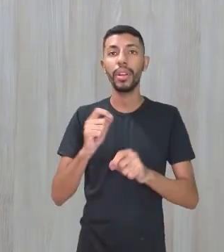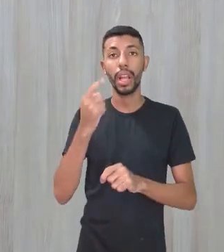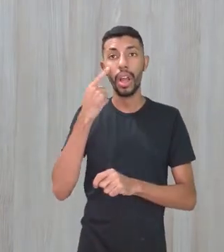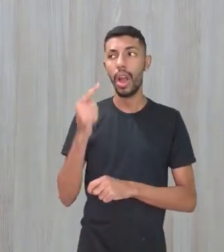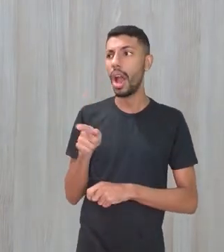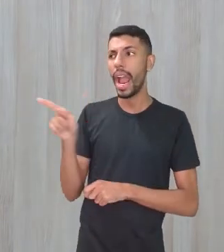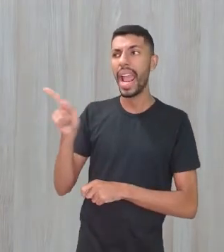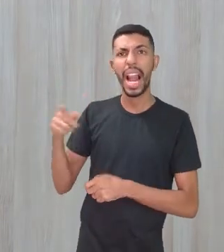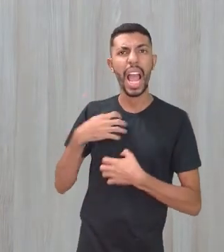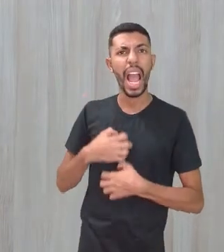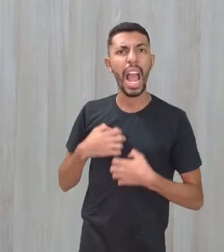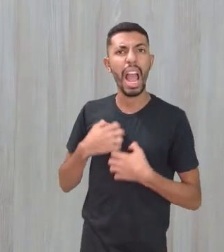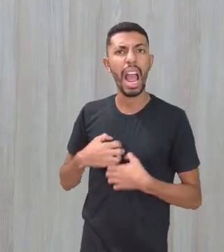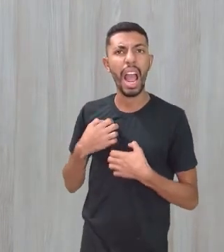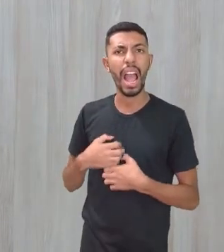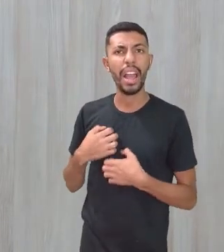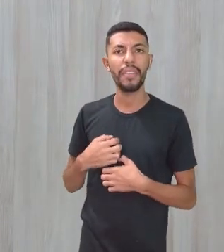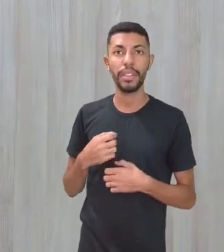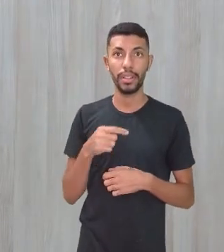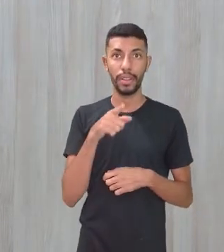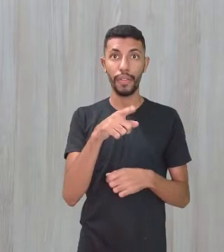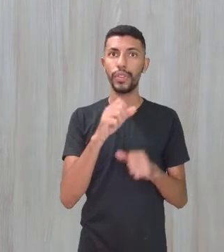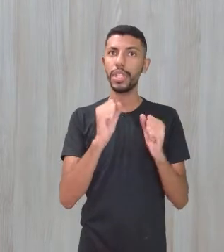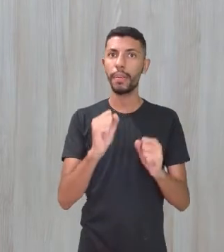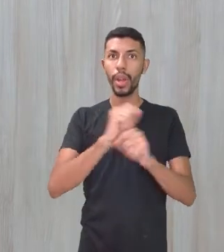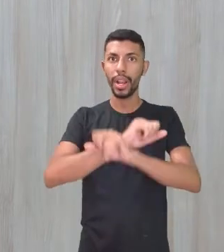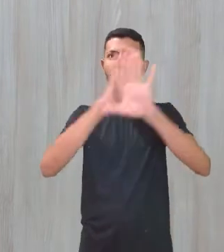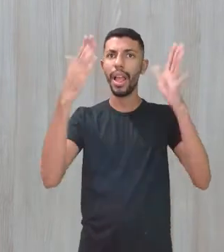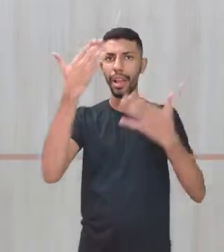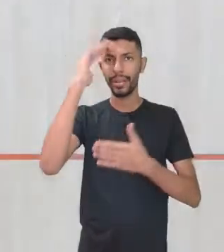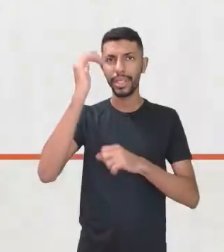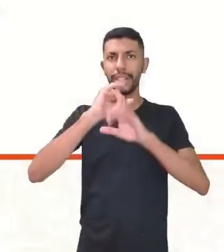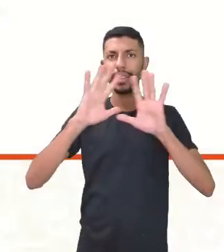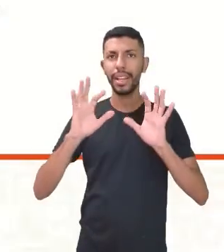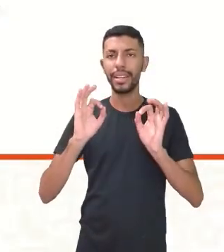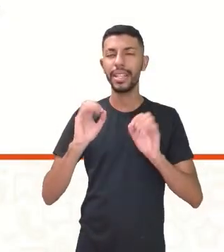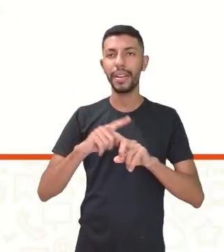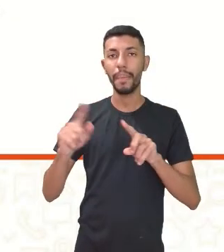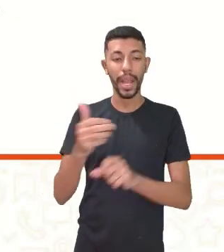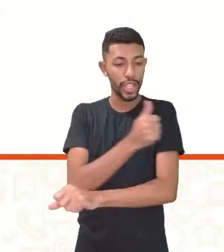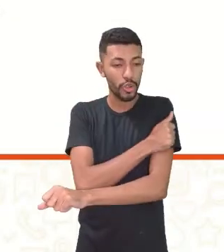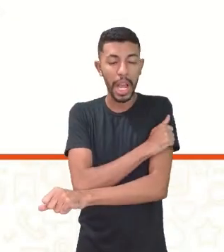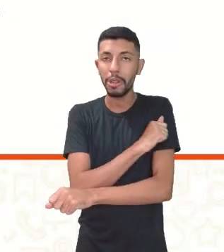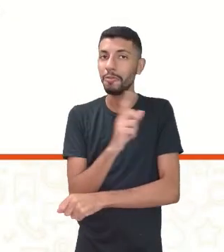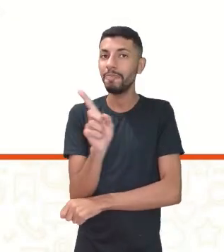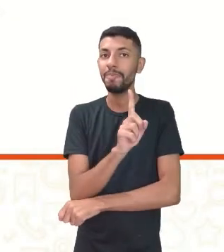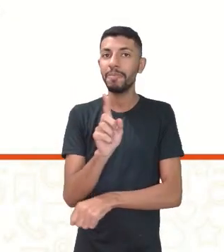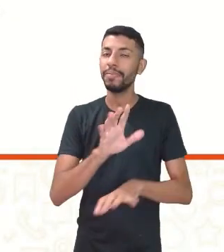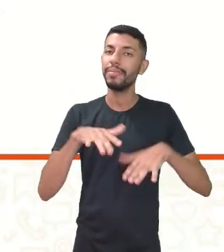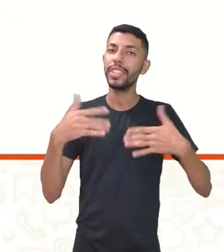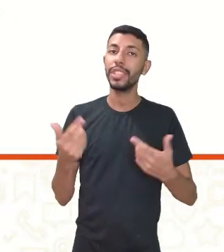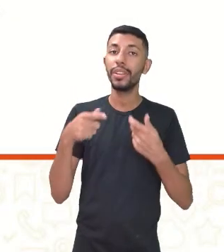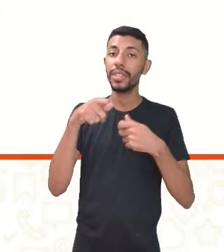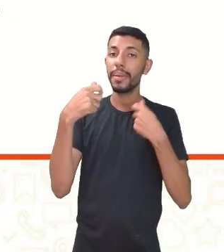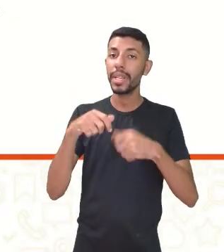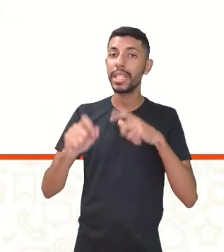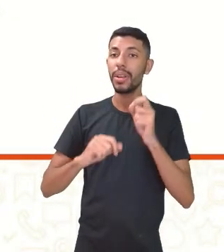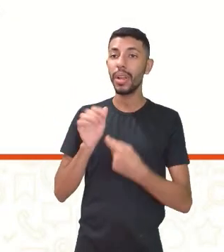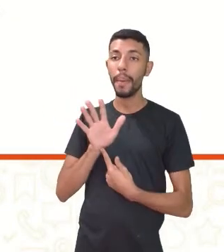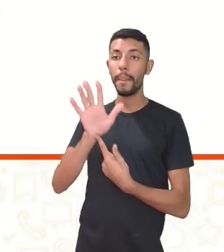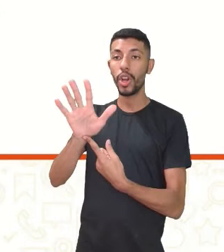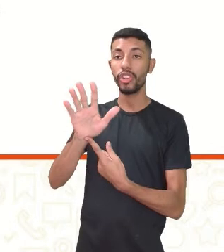raiva? Para você pode estar muito claro, mas para ele não. Então, você vai mostrar uma figura